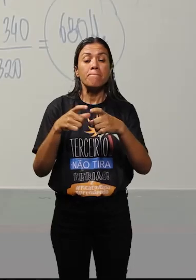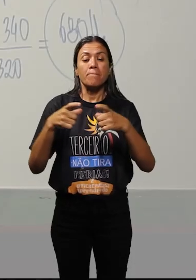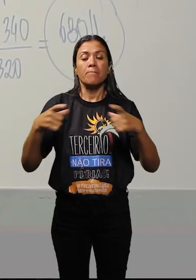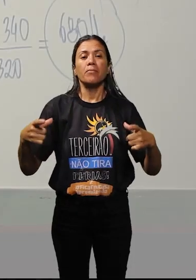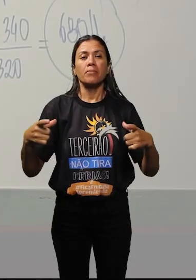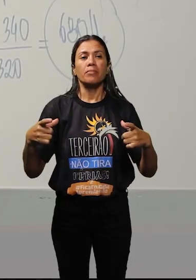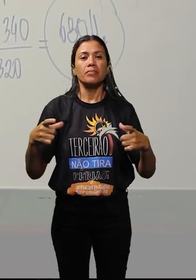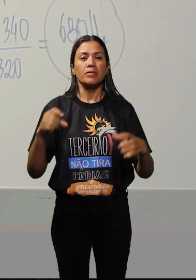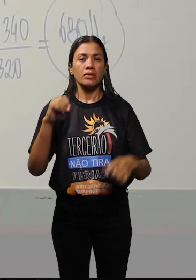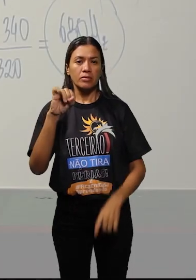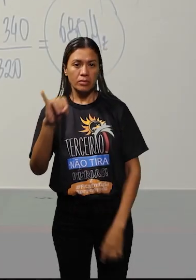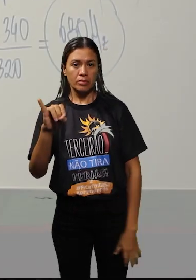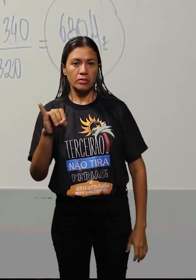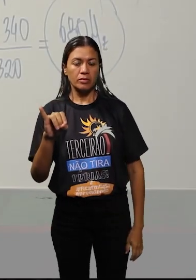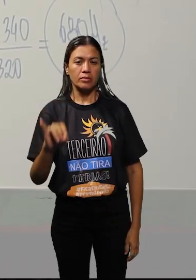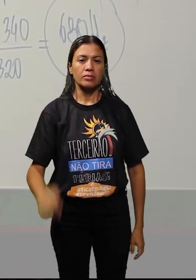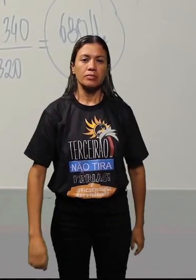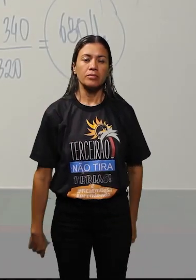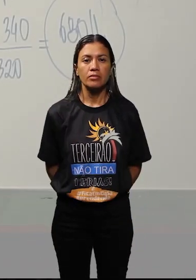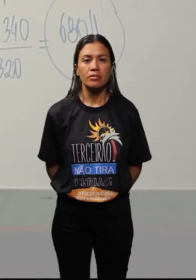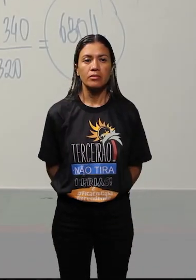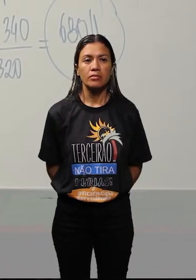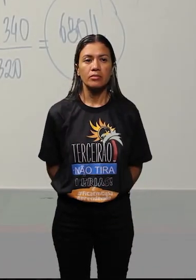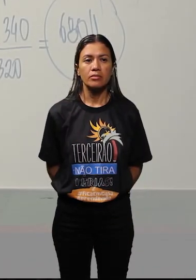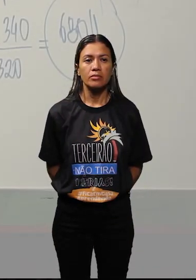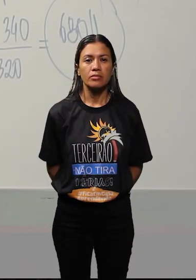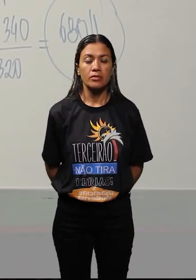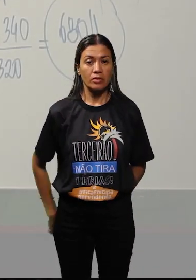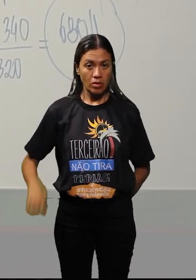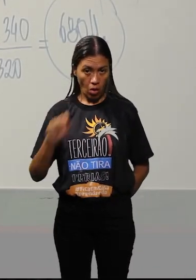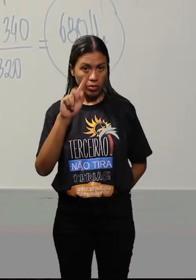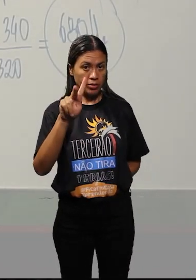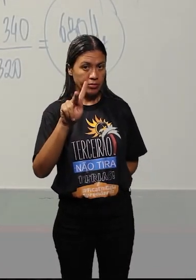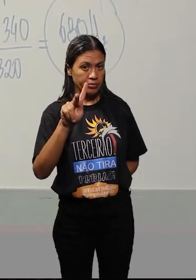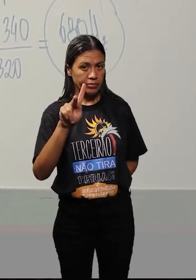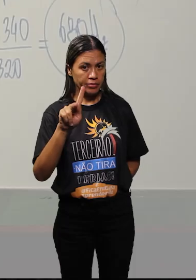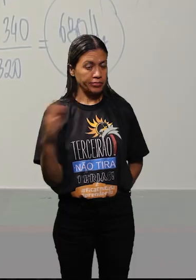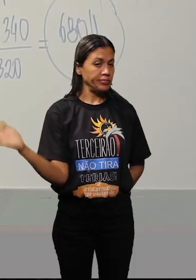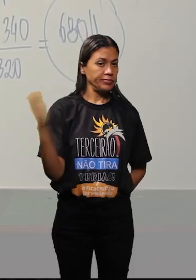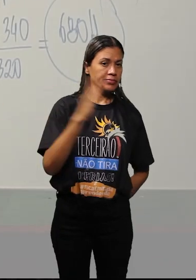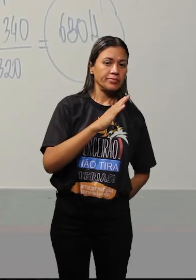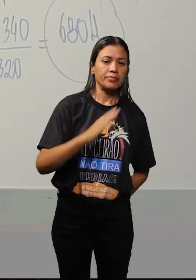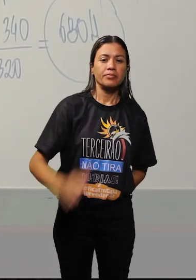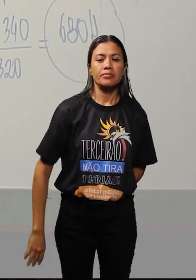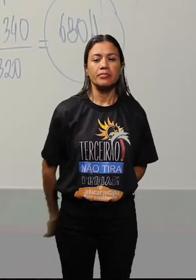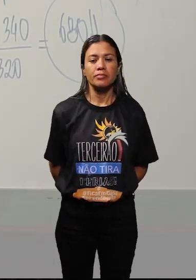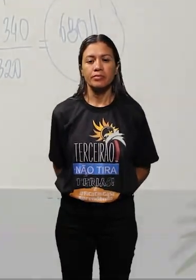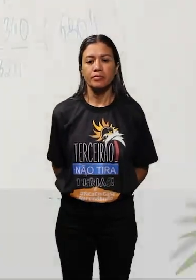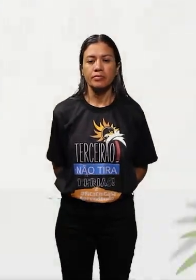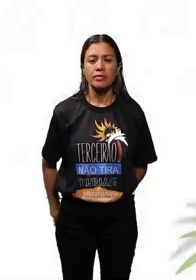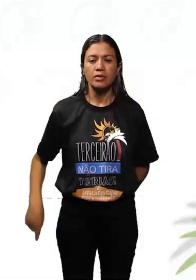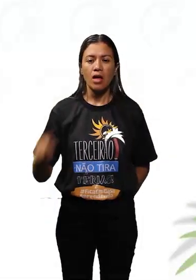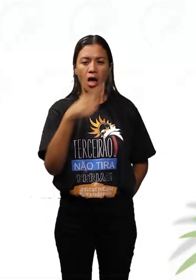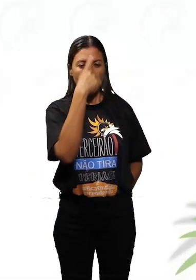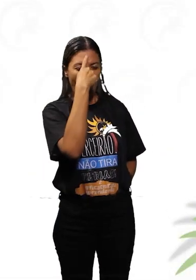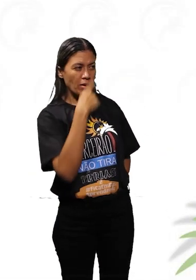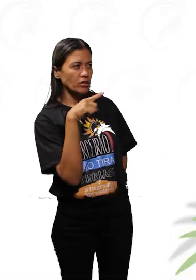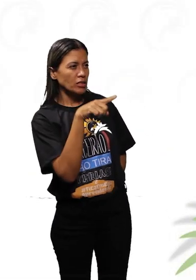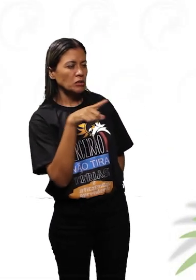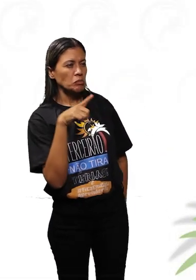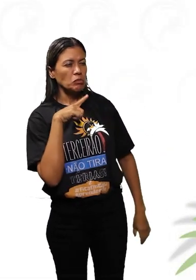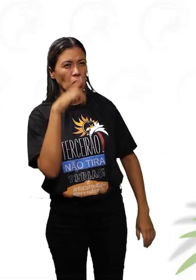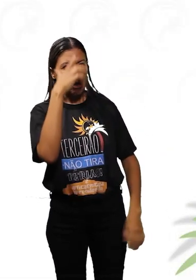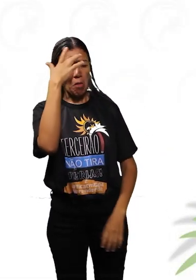uma frequência cada vez menor. Ok? Então vamos lá. Aqui, ó, ele coloca o observador